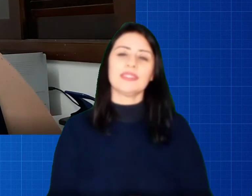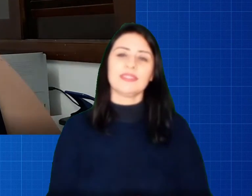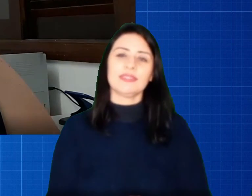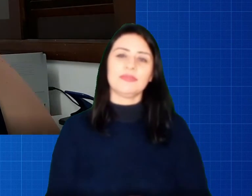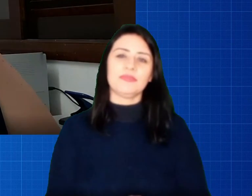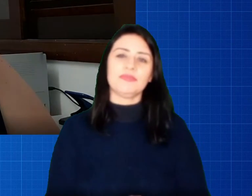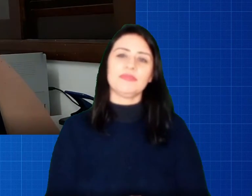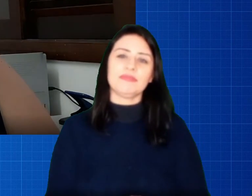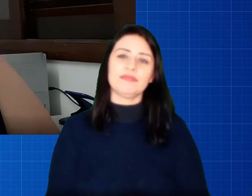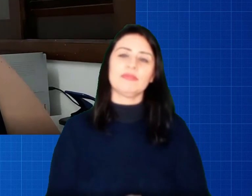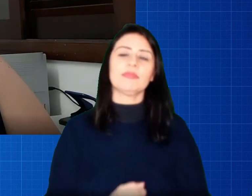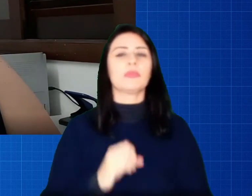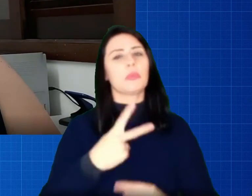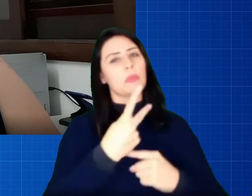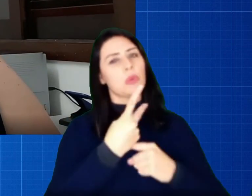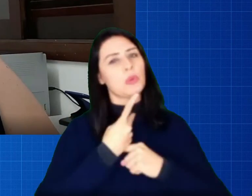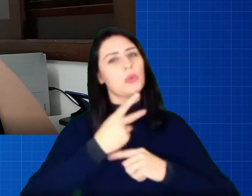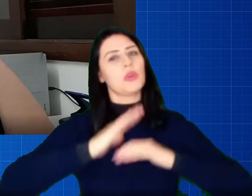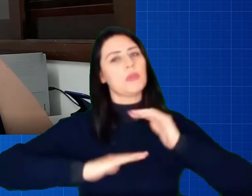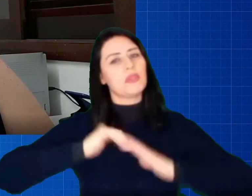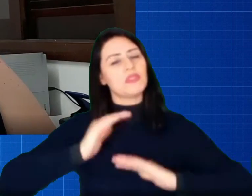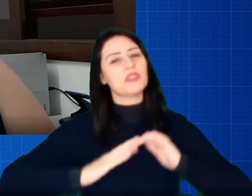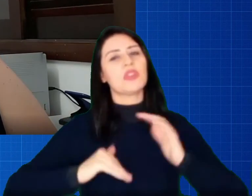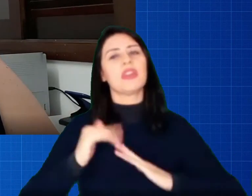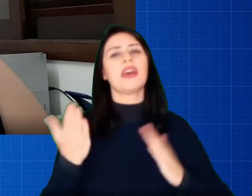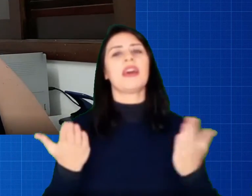vamos estar juntos, confiem na gente,